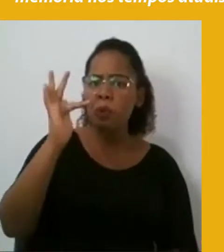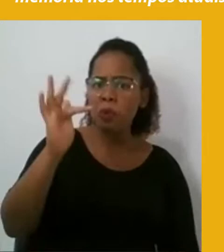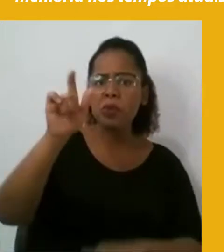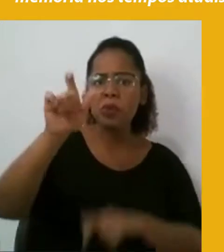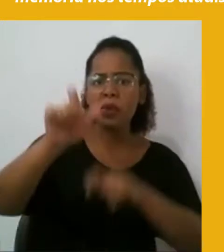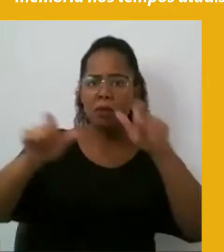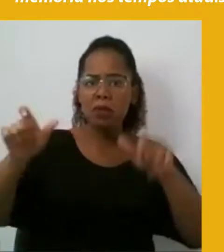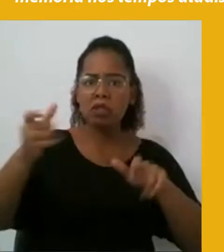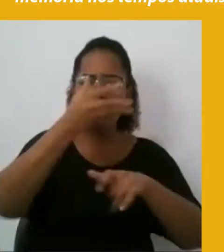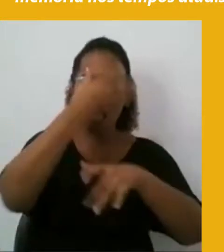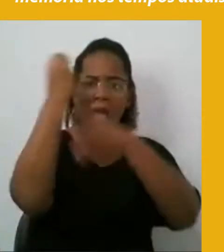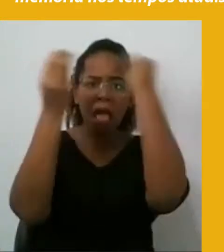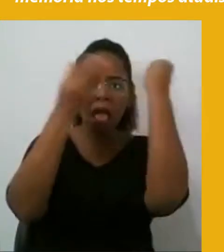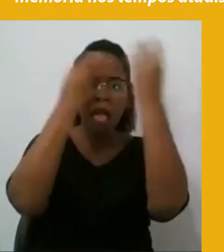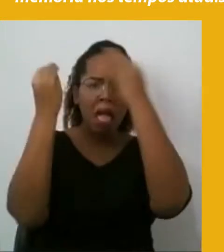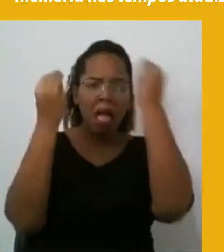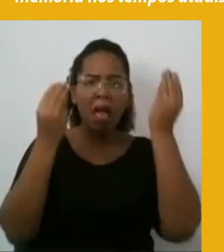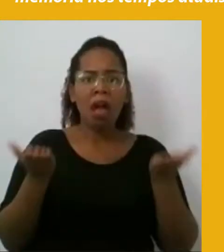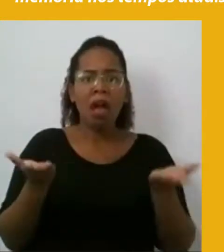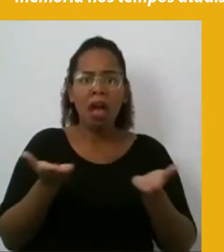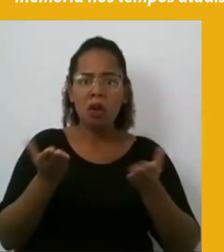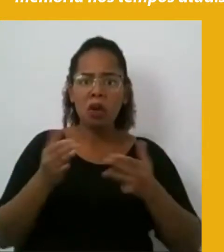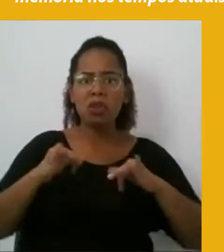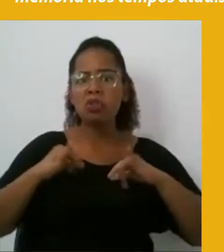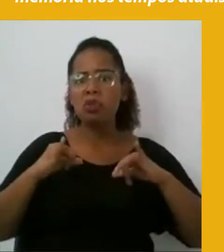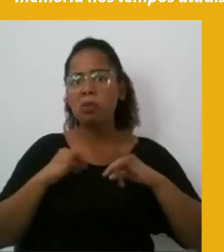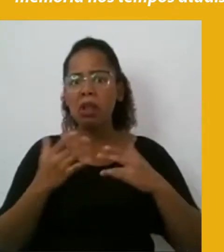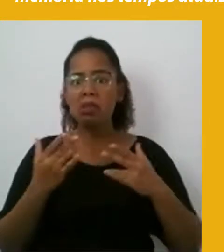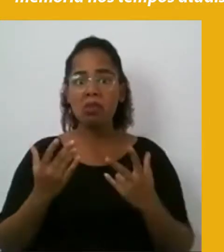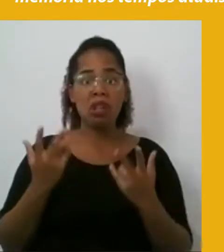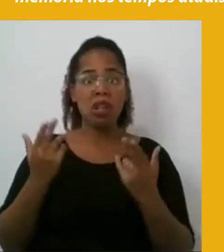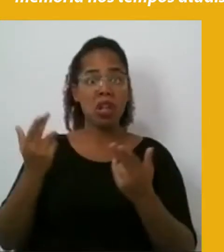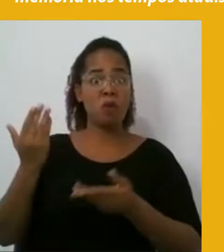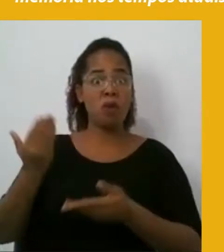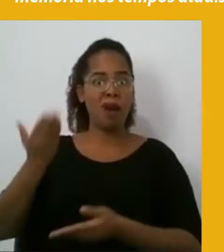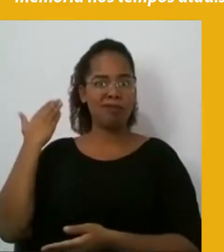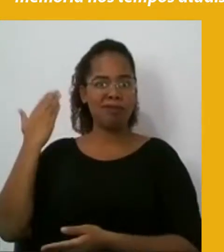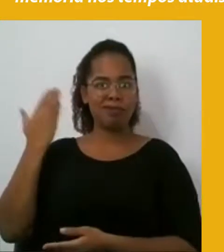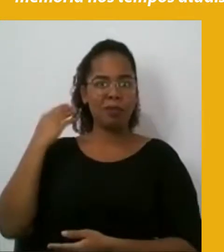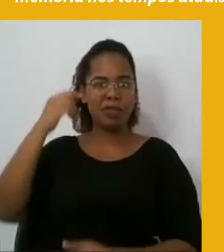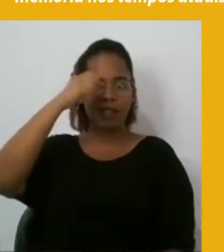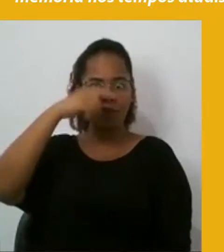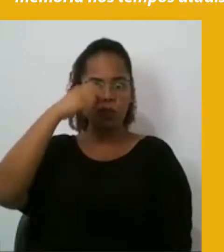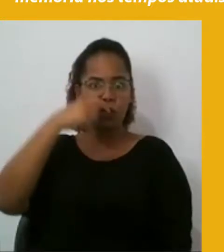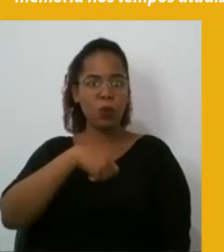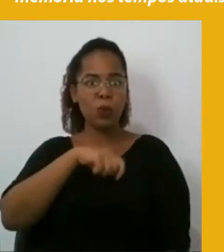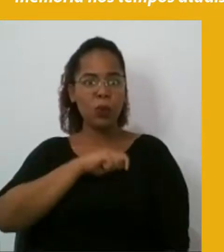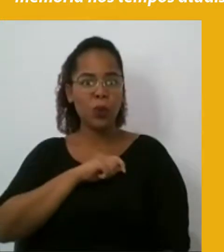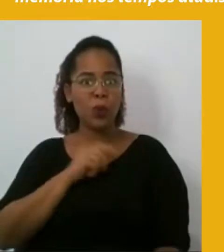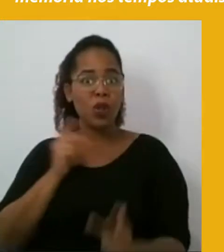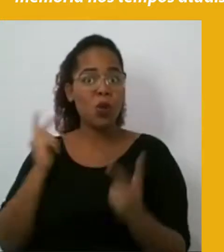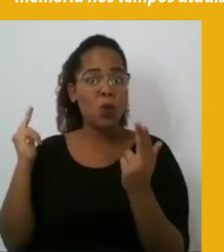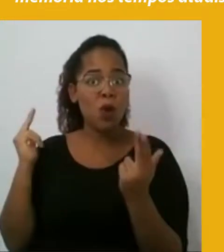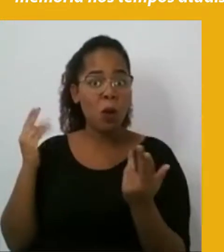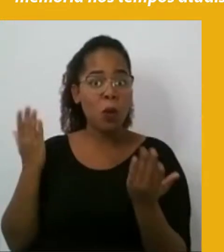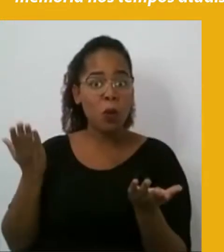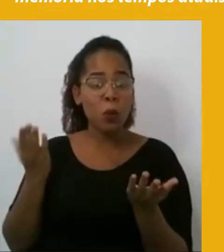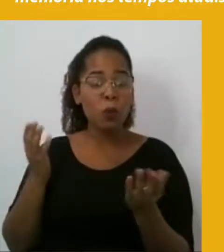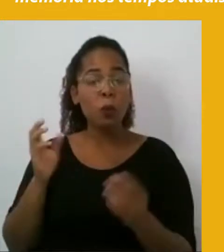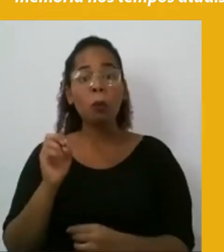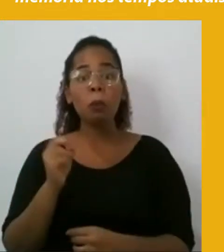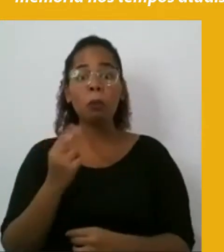profundo esquecimento, como a gripe espanhola? Ou então podemos sonhar com a mudança, um mundo